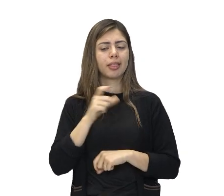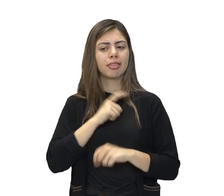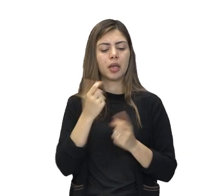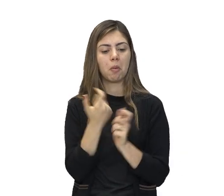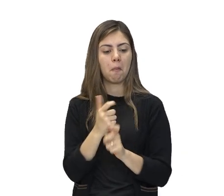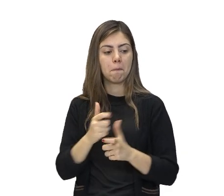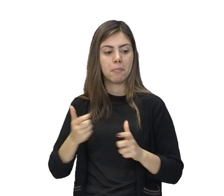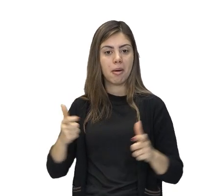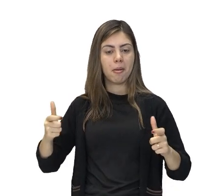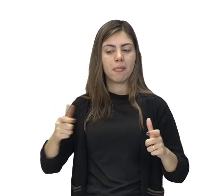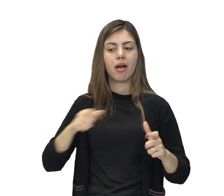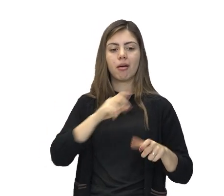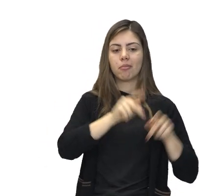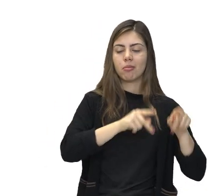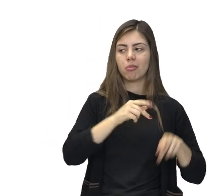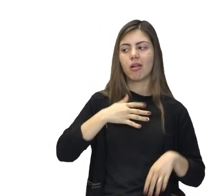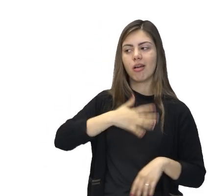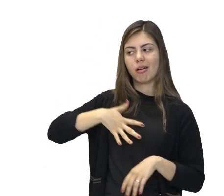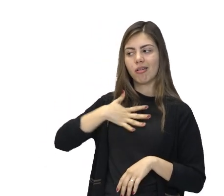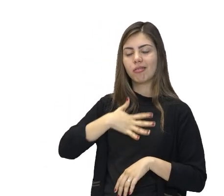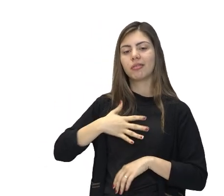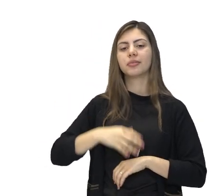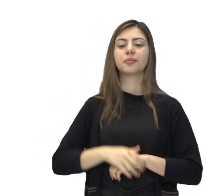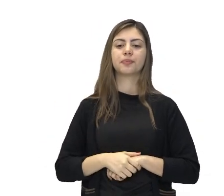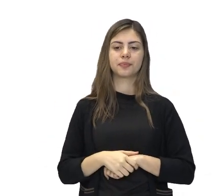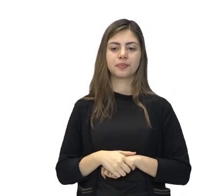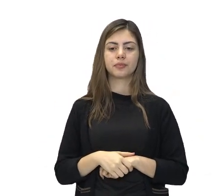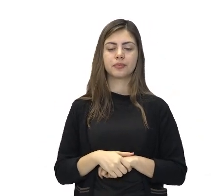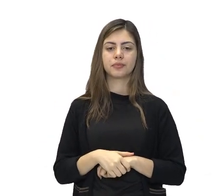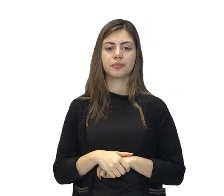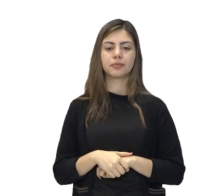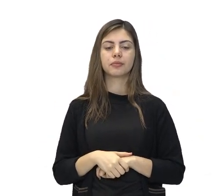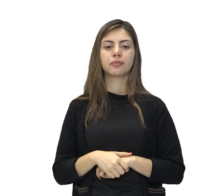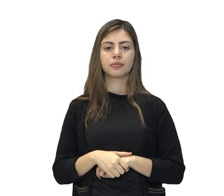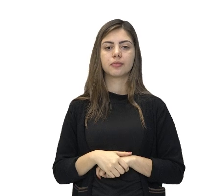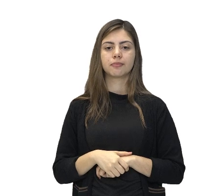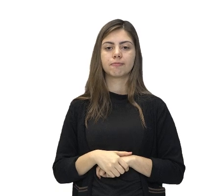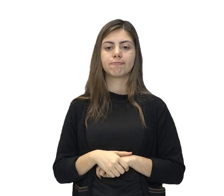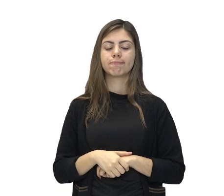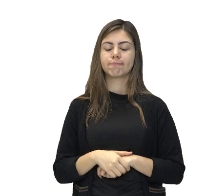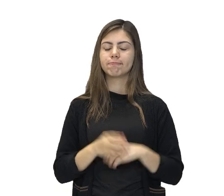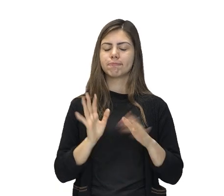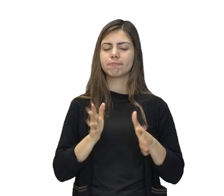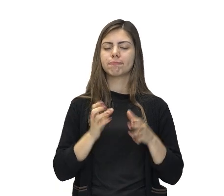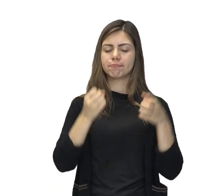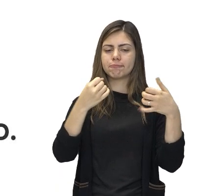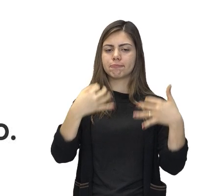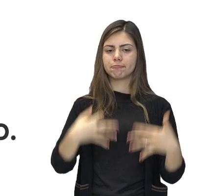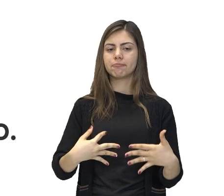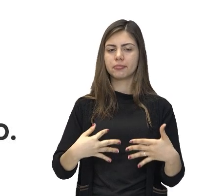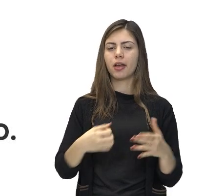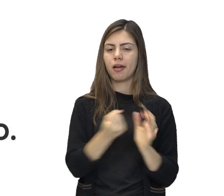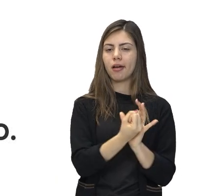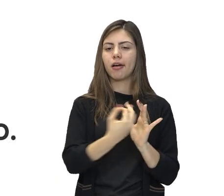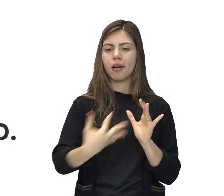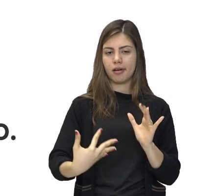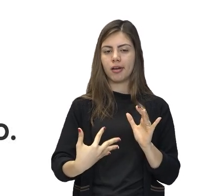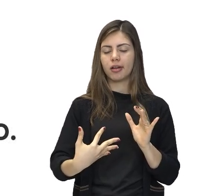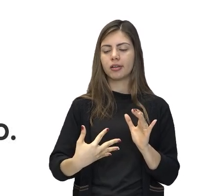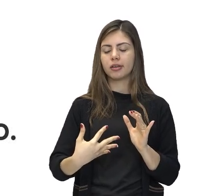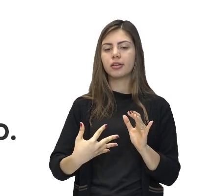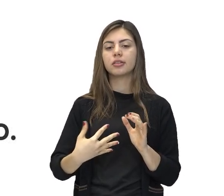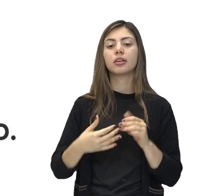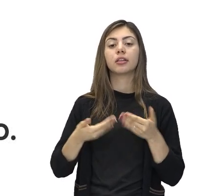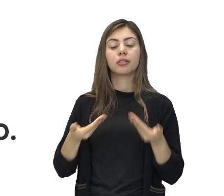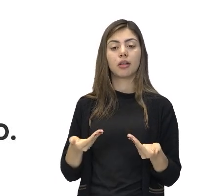a preferência do público, ok? E aí, avançando, já que comentamos bastante sobre características da entrevista